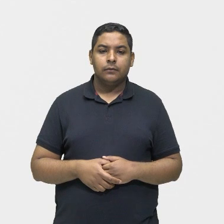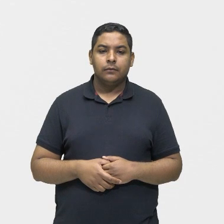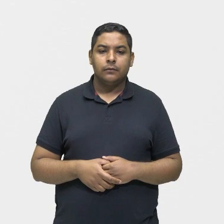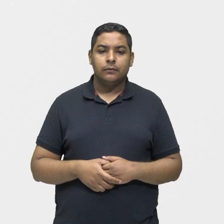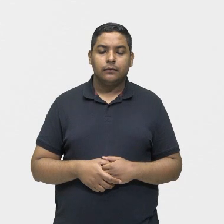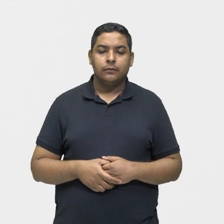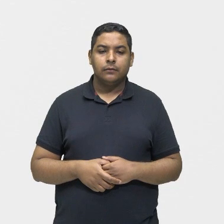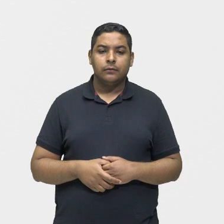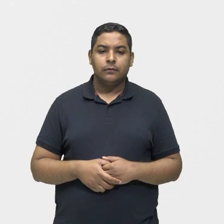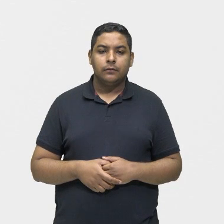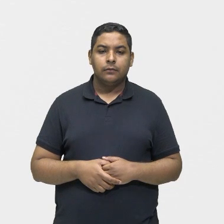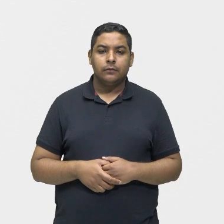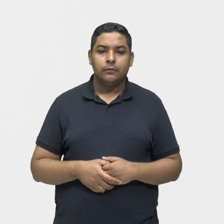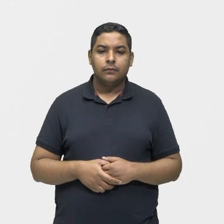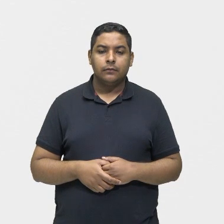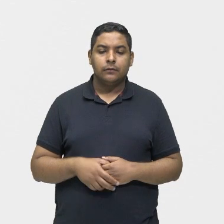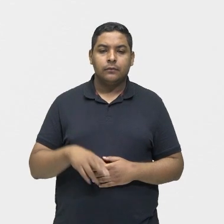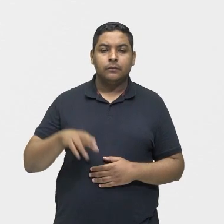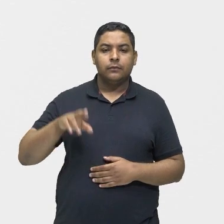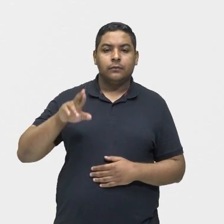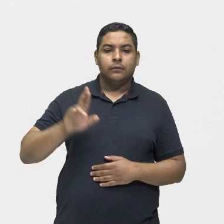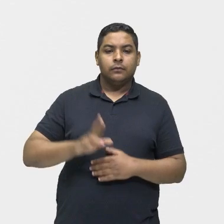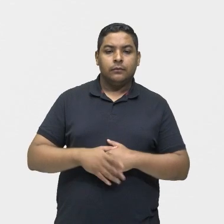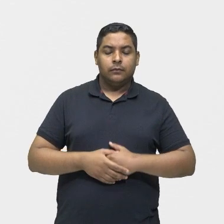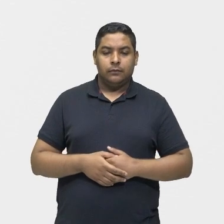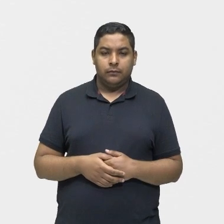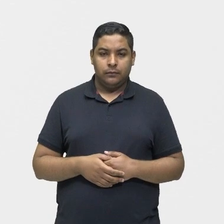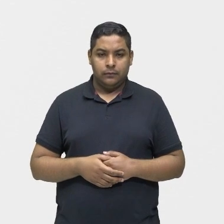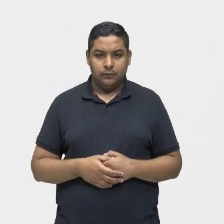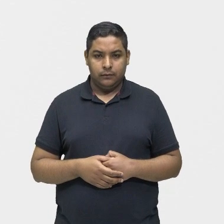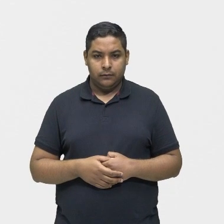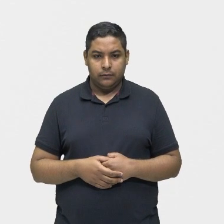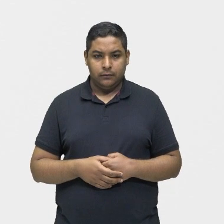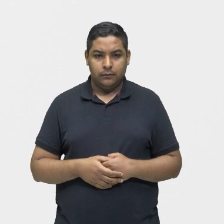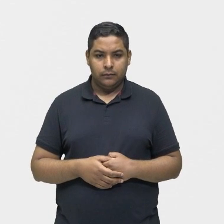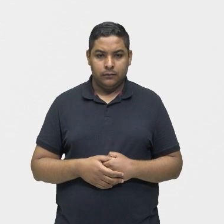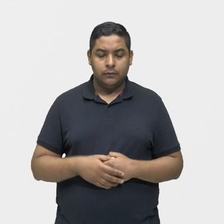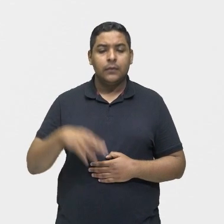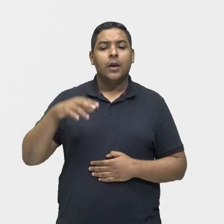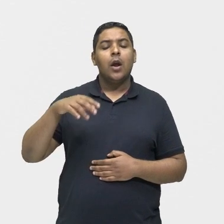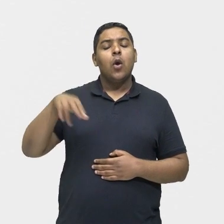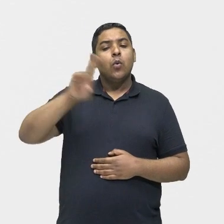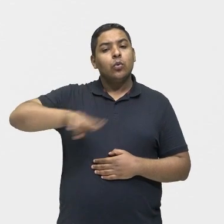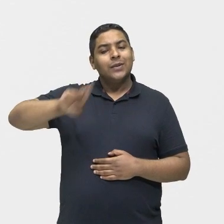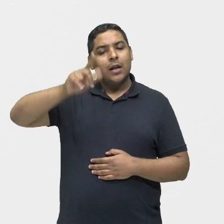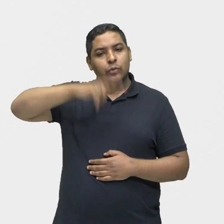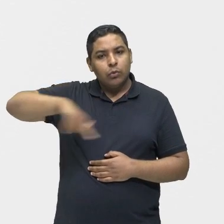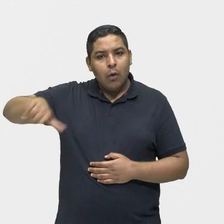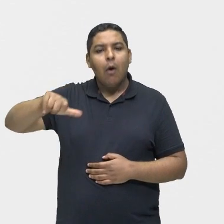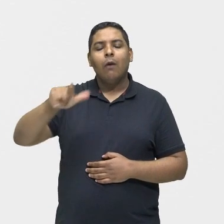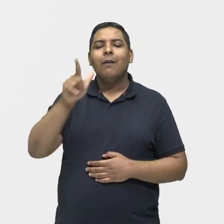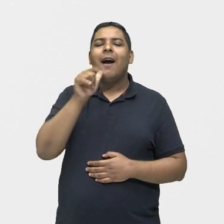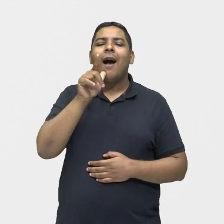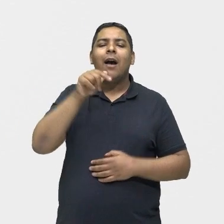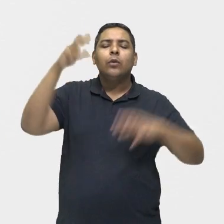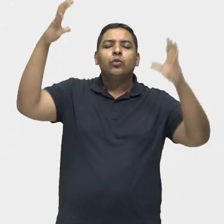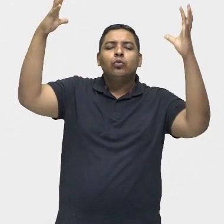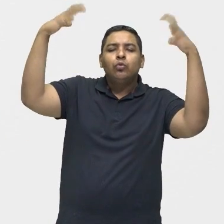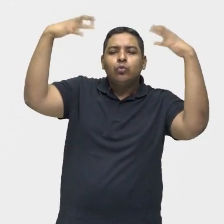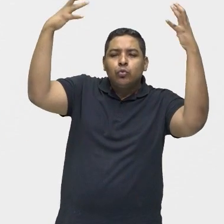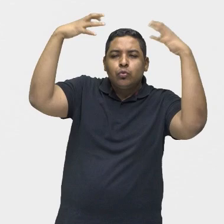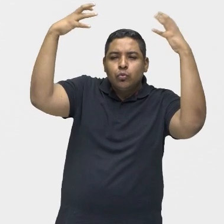Outra situação, reusing rainwater, reutilizar então a água da chuva,